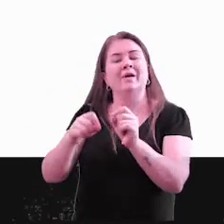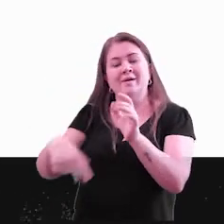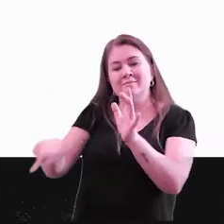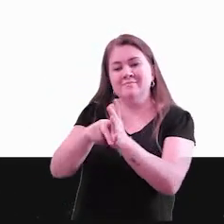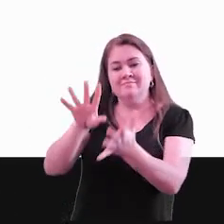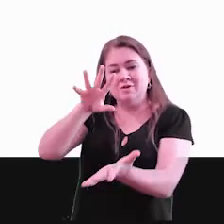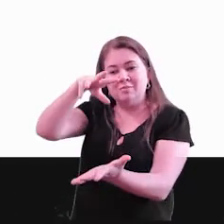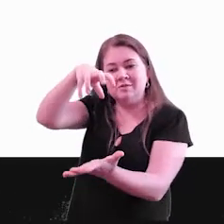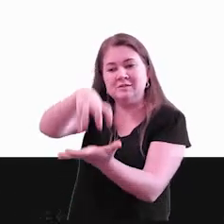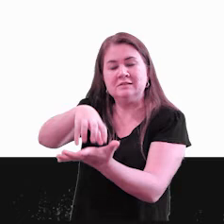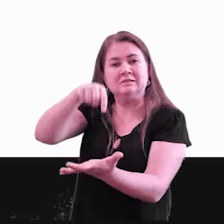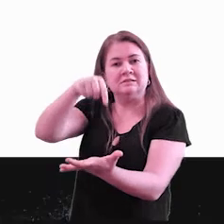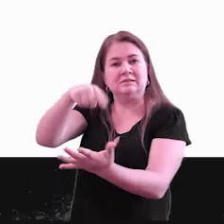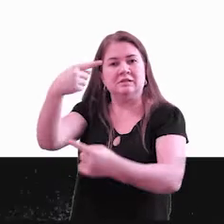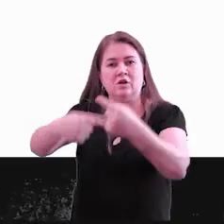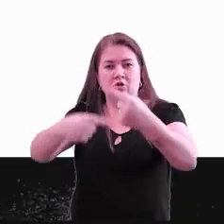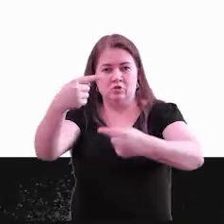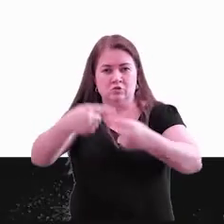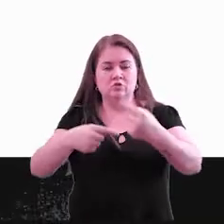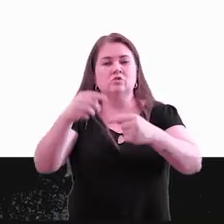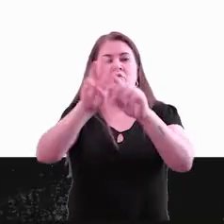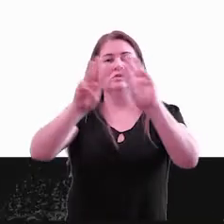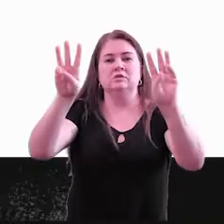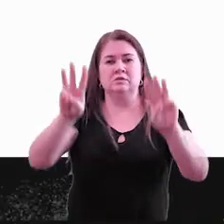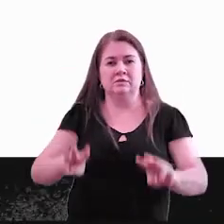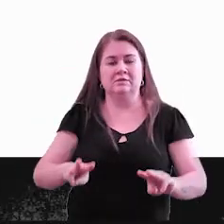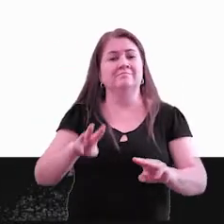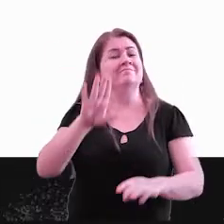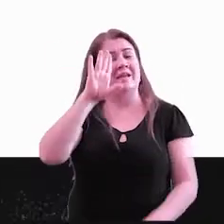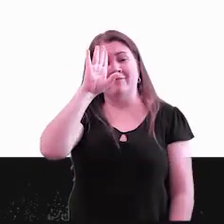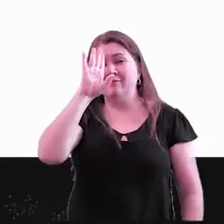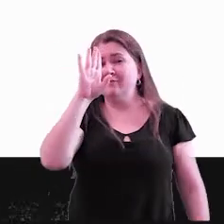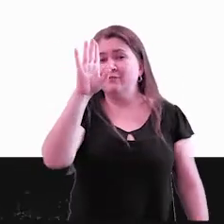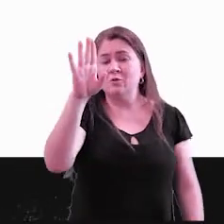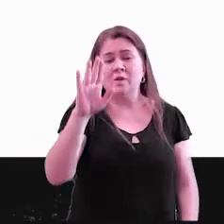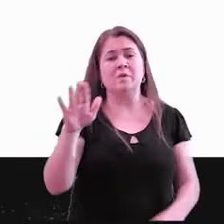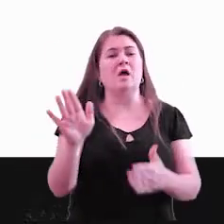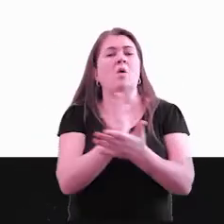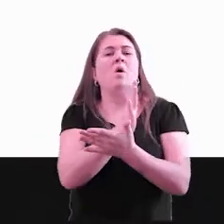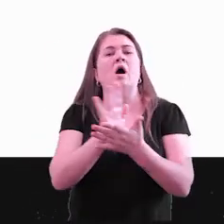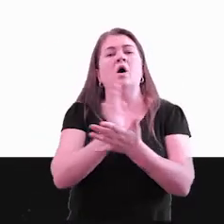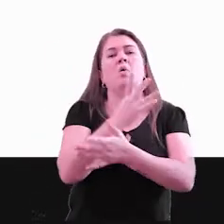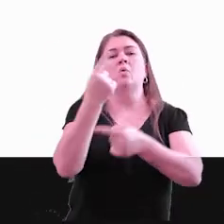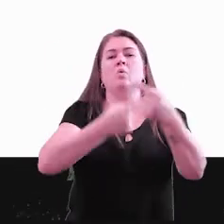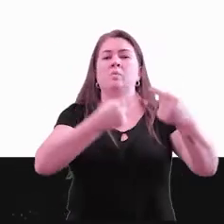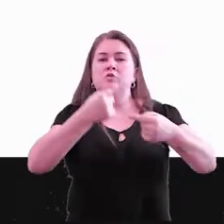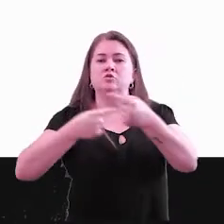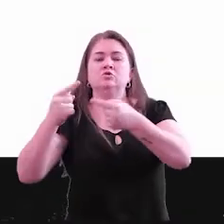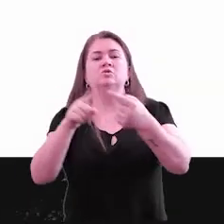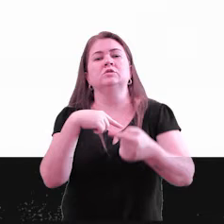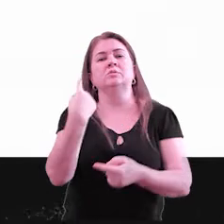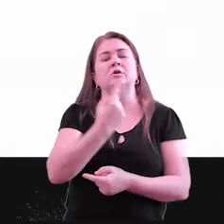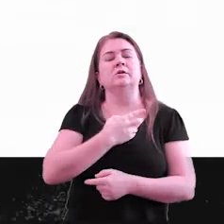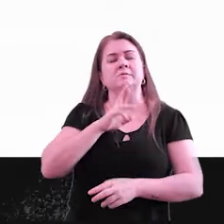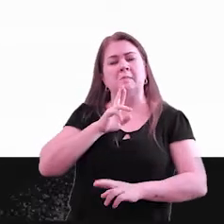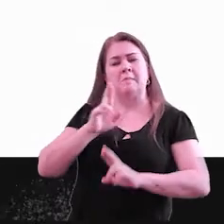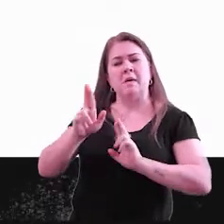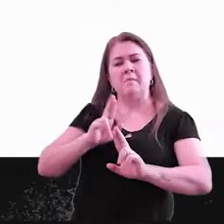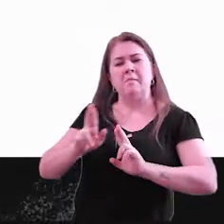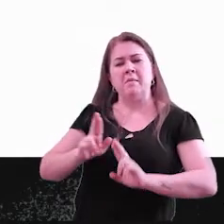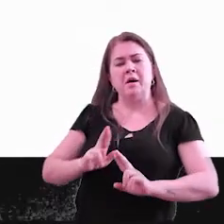algumas questões para a gente responder quando estamos ocupando esse espaço de